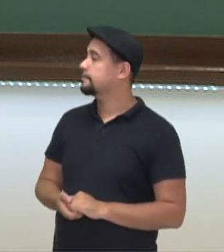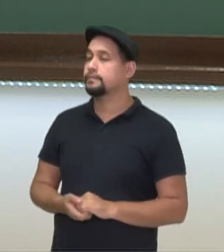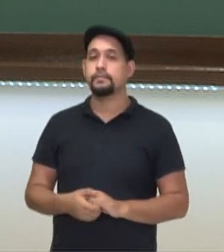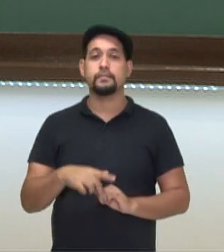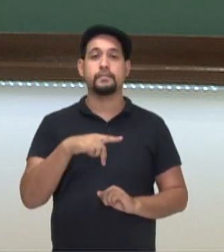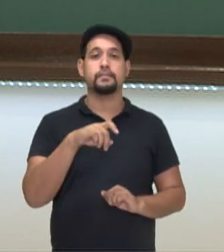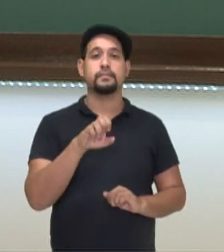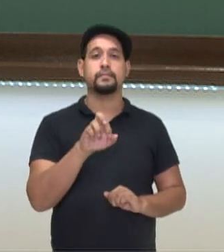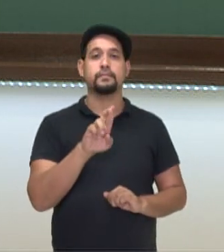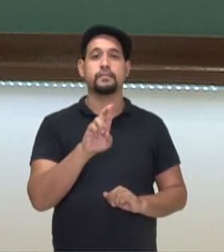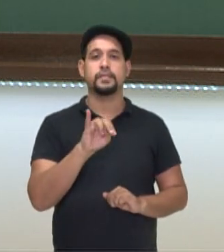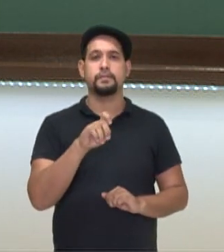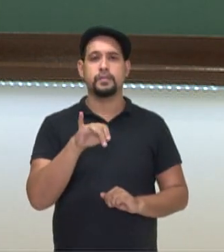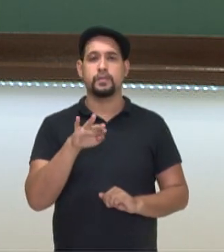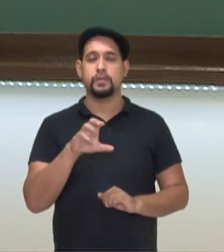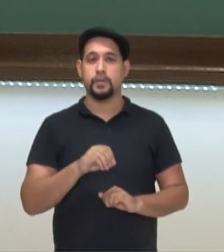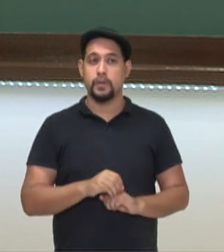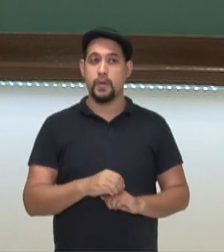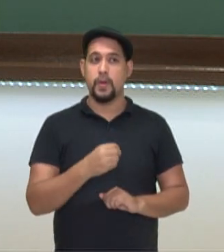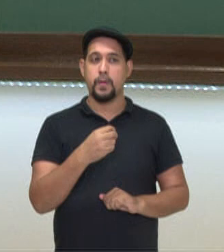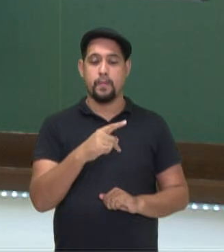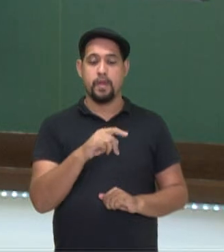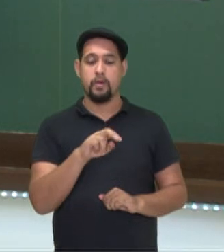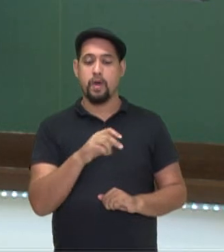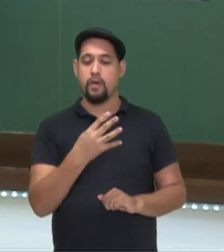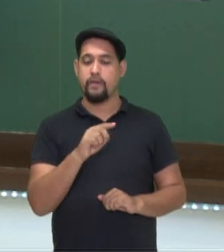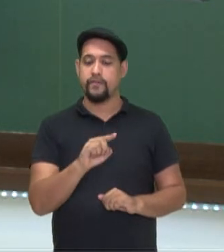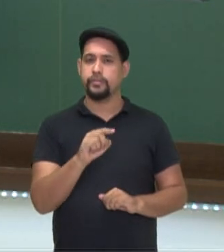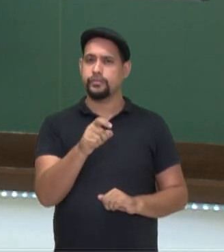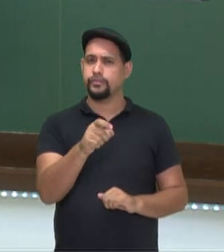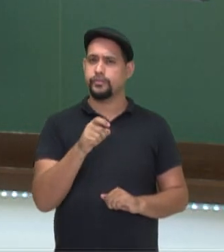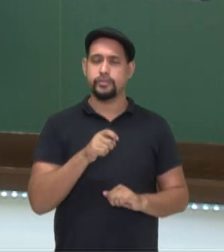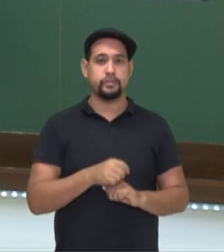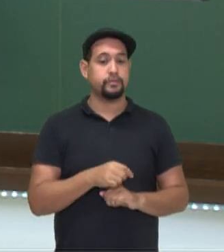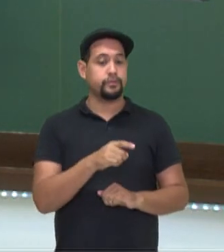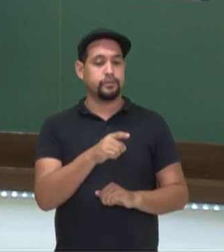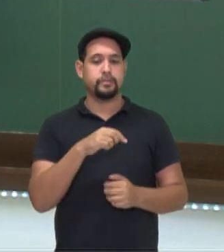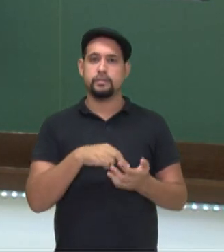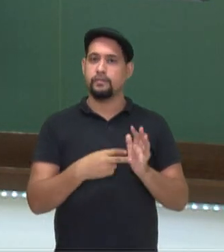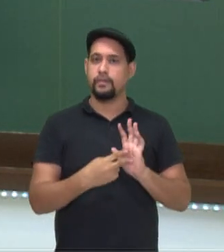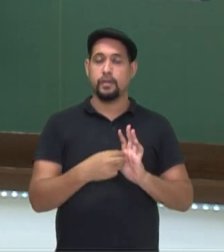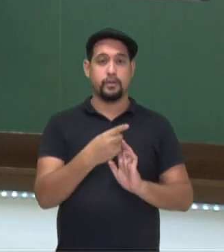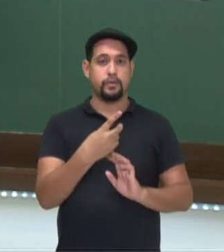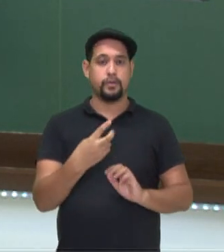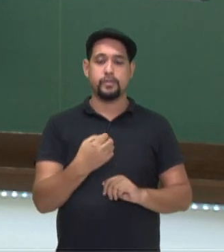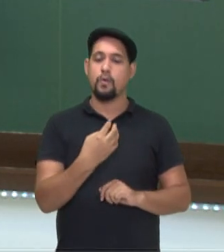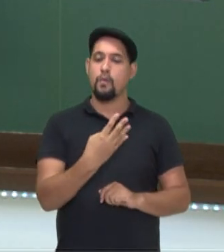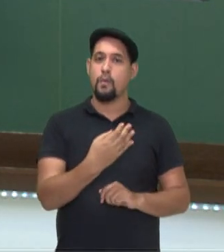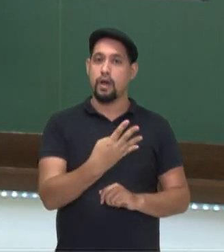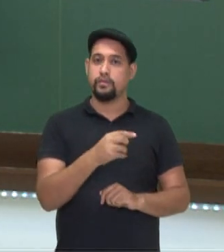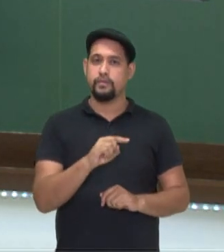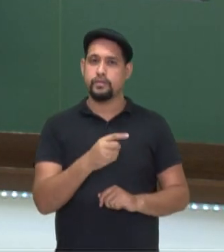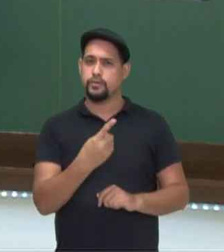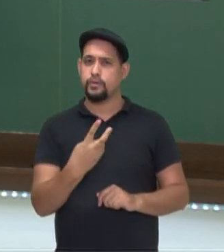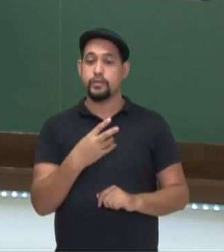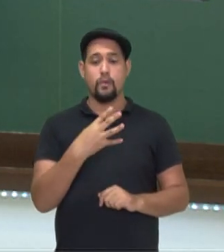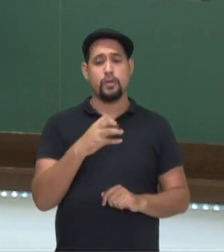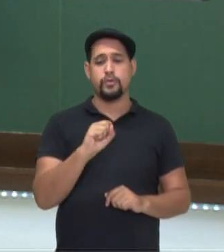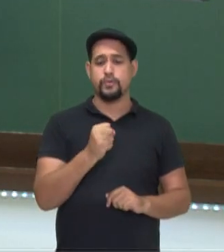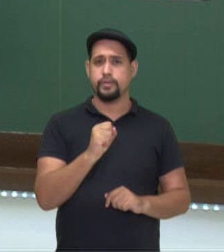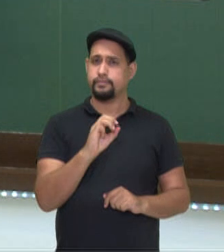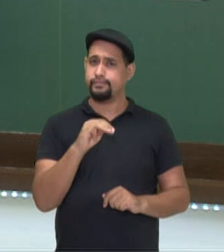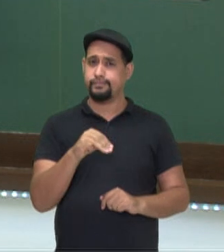Perímetro. P é igual a 4 vezes x. O x vale 12, então 4 vezes 12, 48